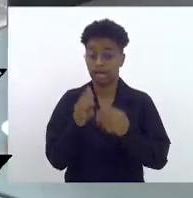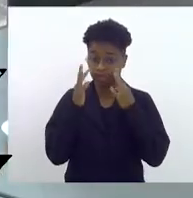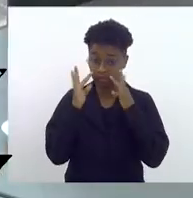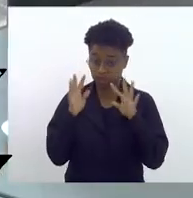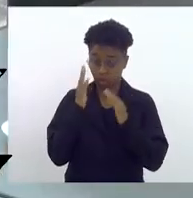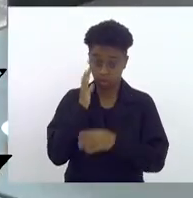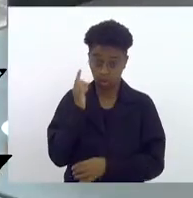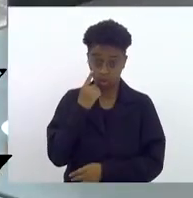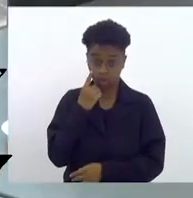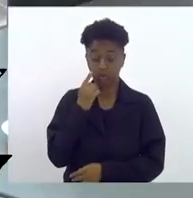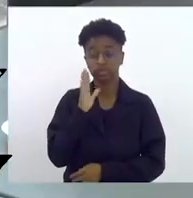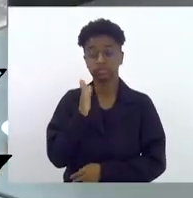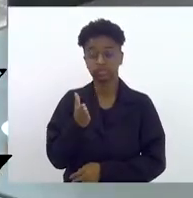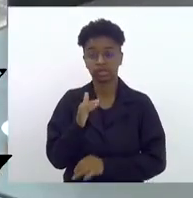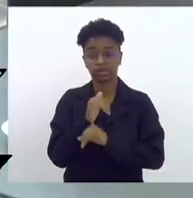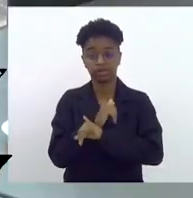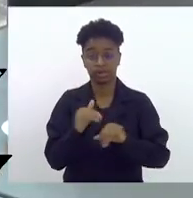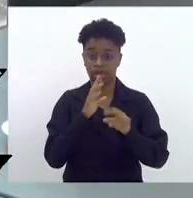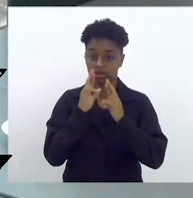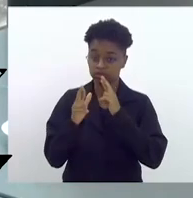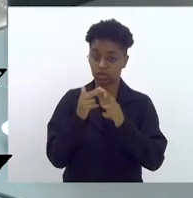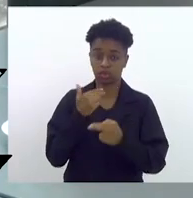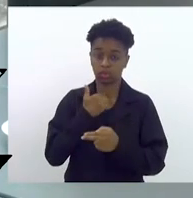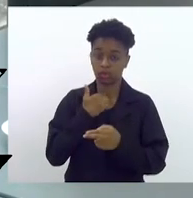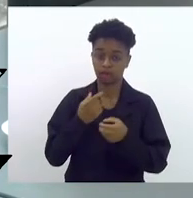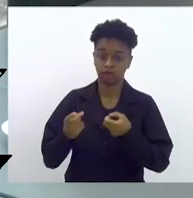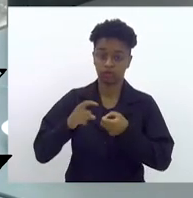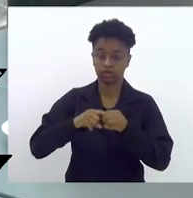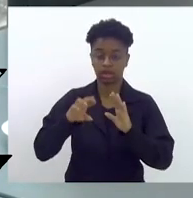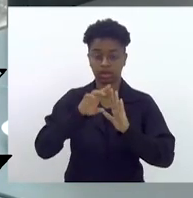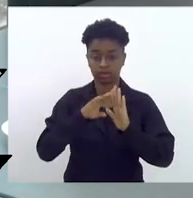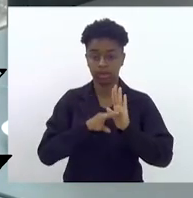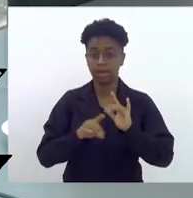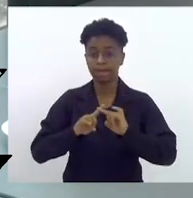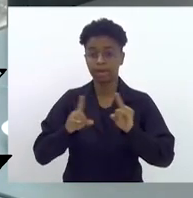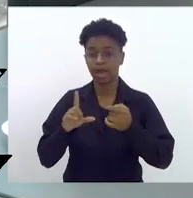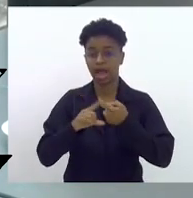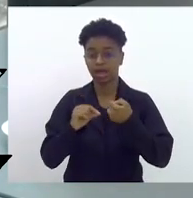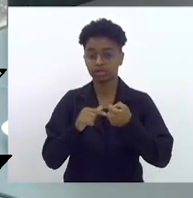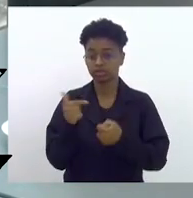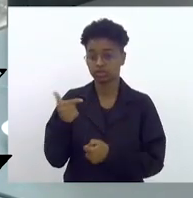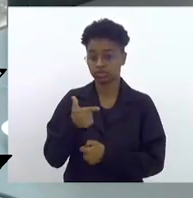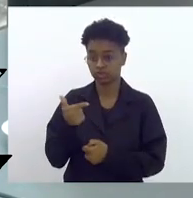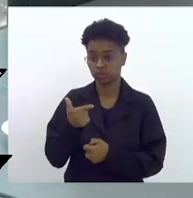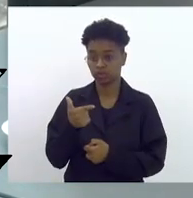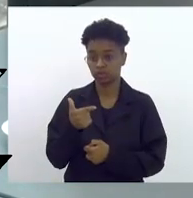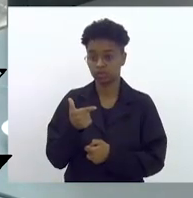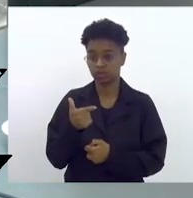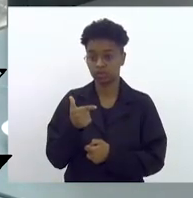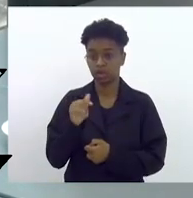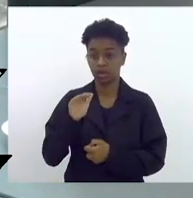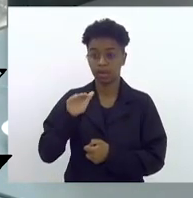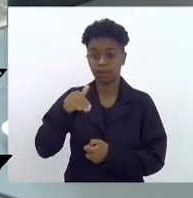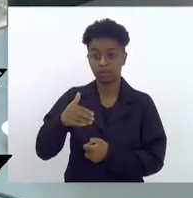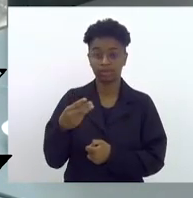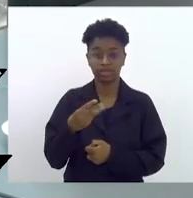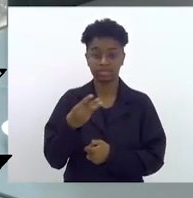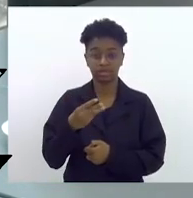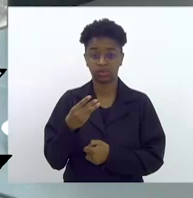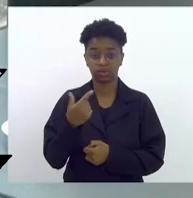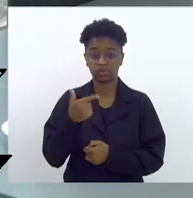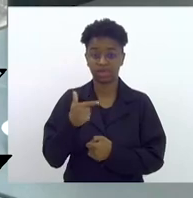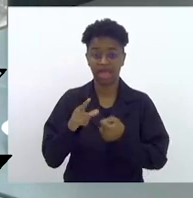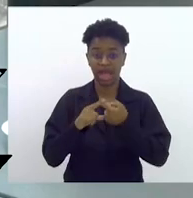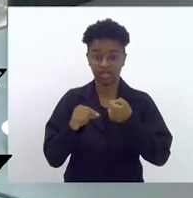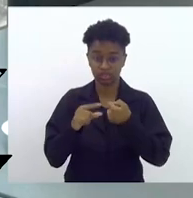a gente já programou o resultado não pode voltar os trabalhos à ordem mas o artigo segundo ele passa para o terceiro tem só artigo e não tem terceiro